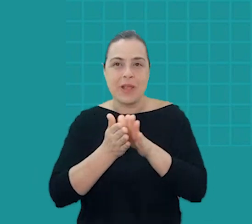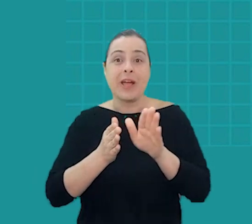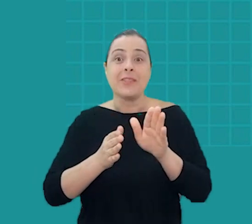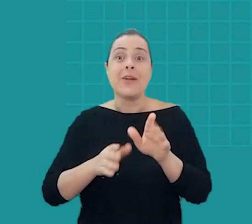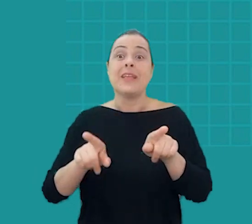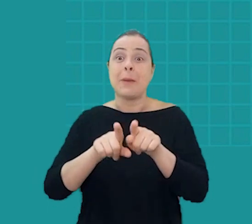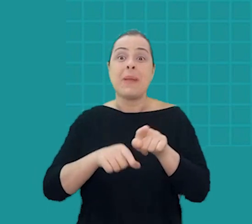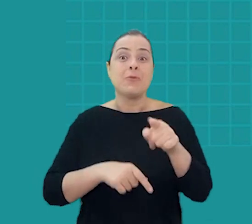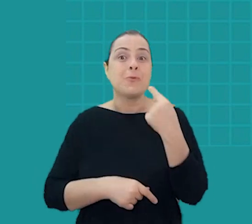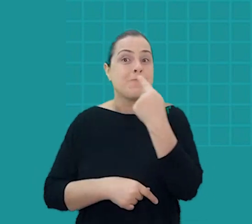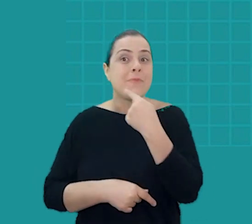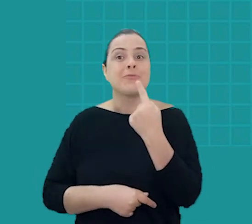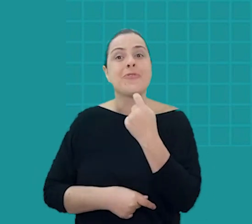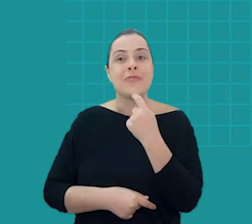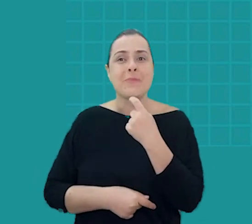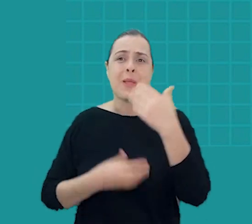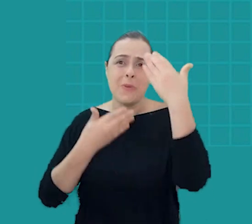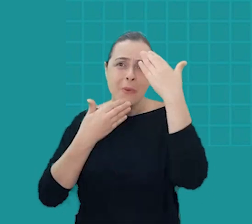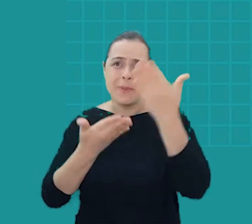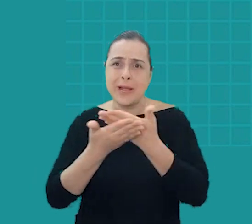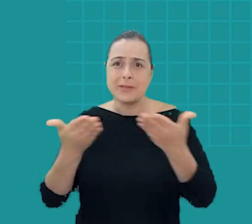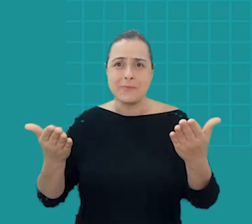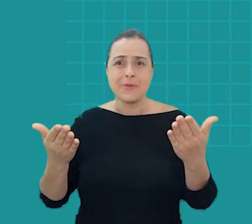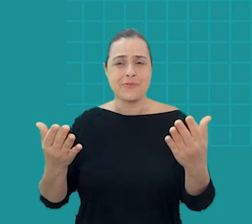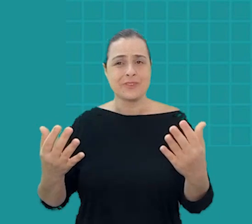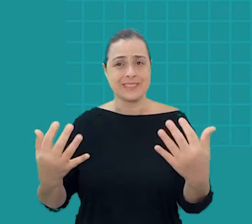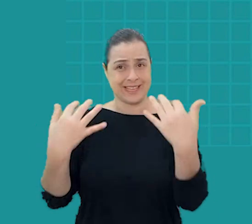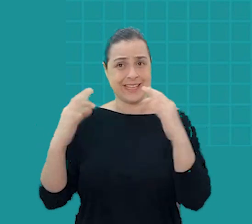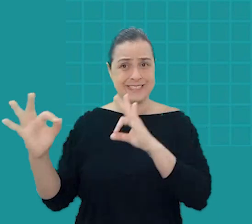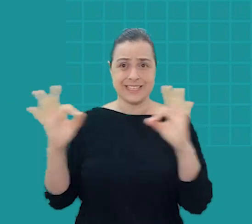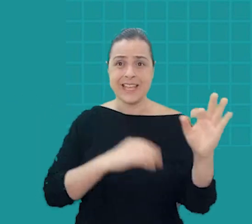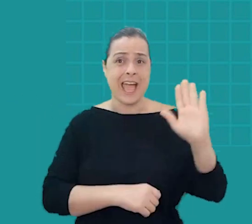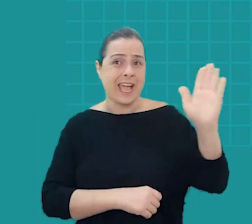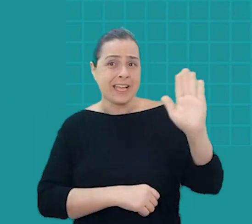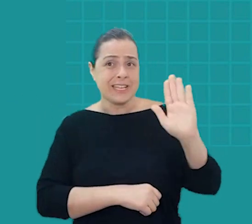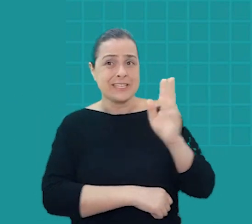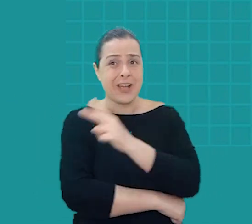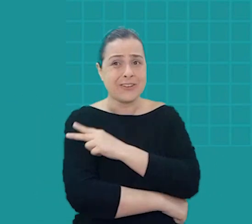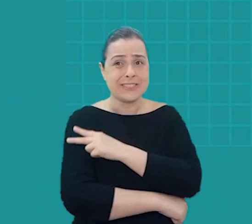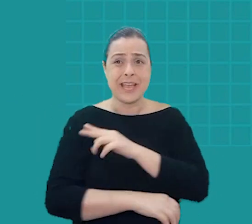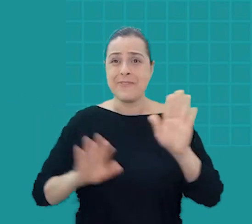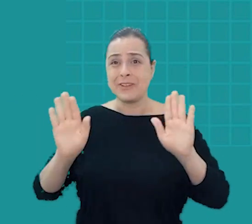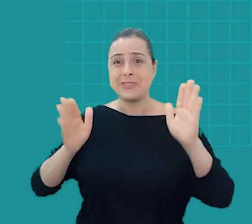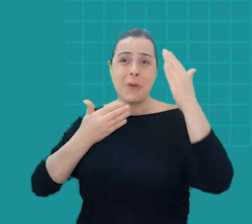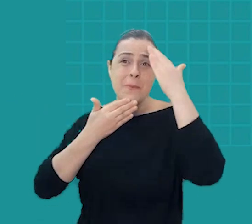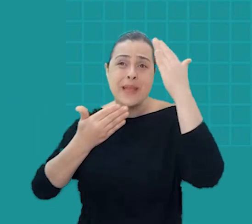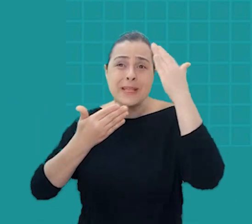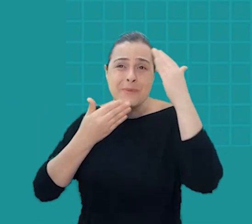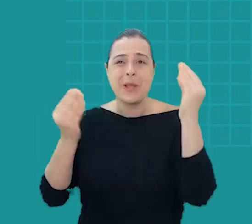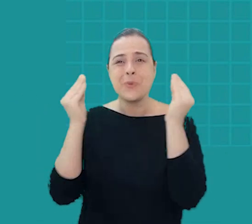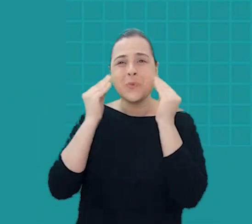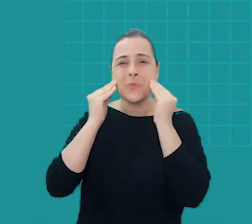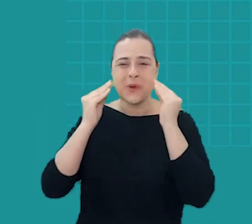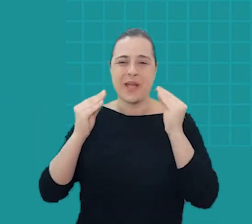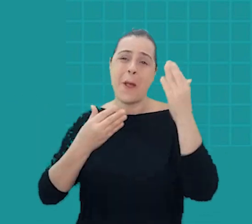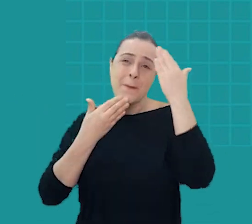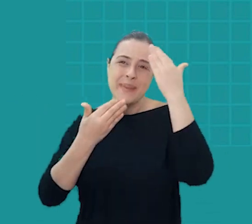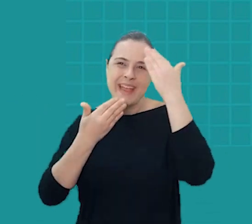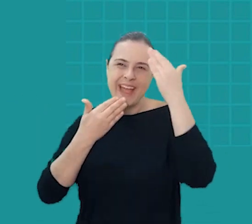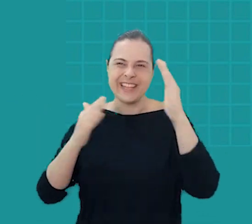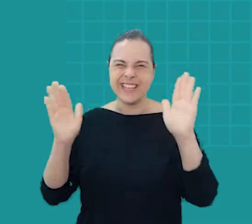outro, porque muita gente tem dificuldade, claro, escrever ou está em movimento, não consegue escrever. Mas se você for mandar um áudio, me manda